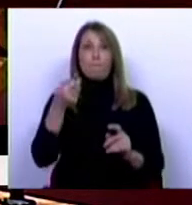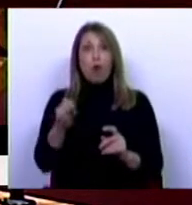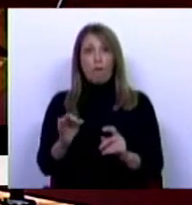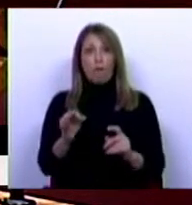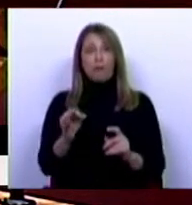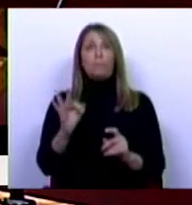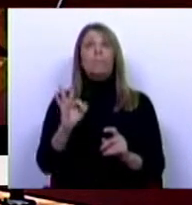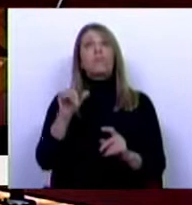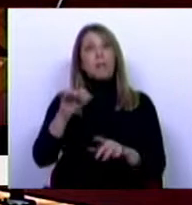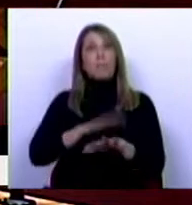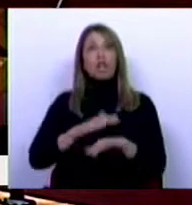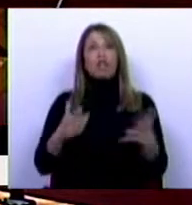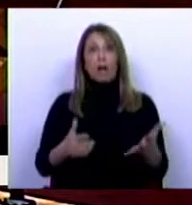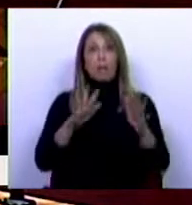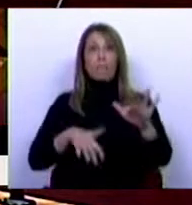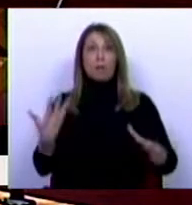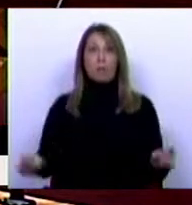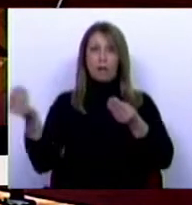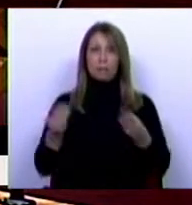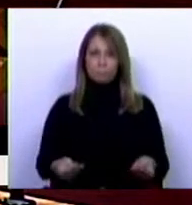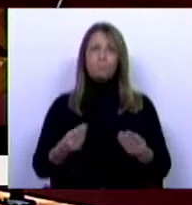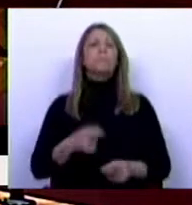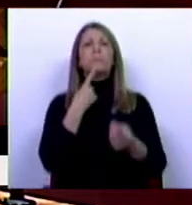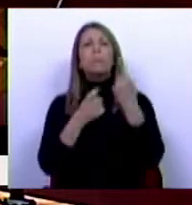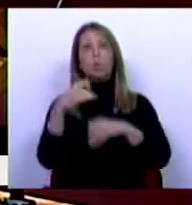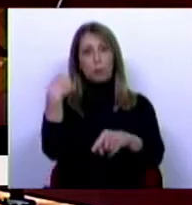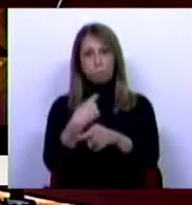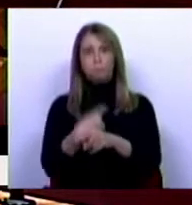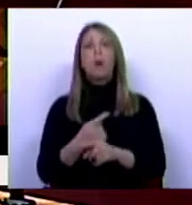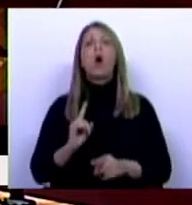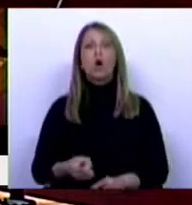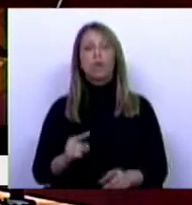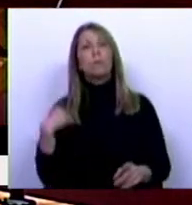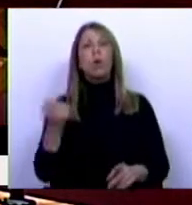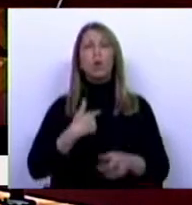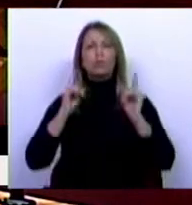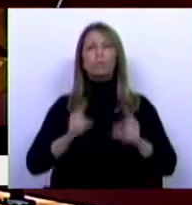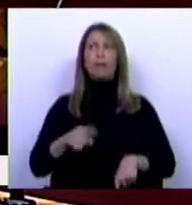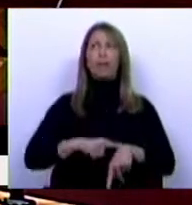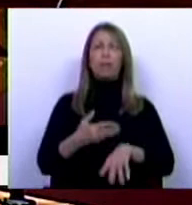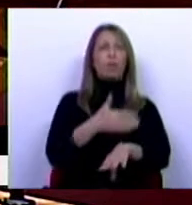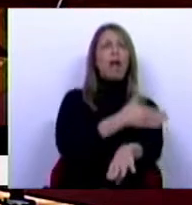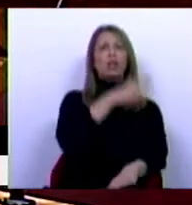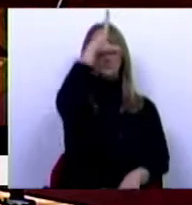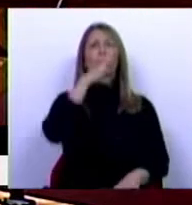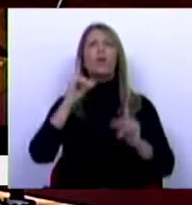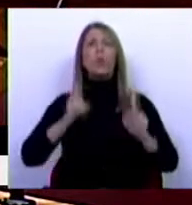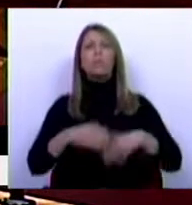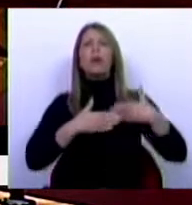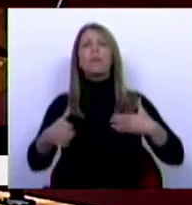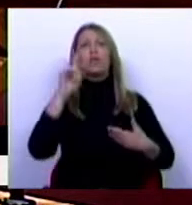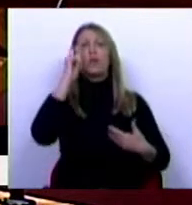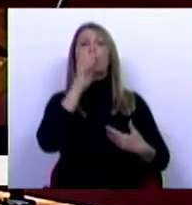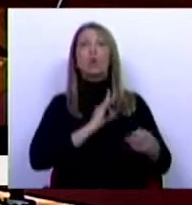parlamentar. E a pergunta impõe-se: o que é que nós iniciamos no anterior mandato, senhores deputadas e senhores deputados? Não foi